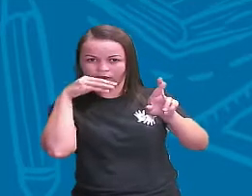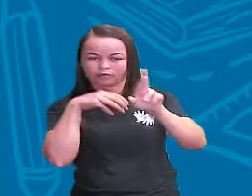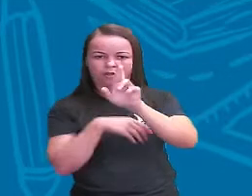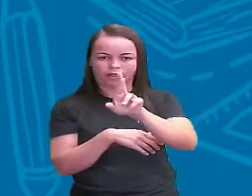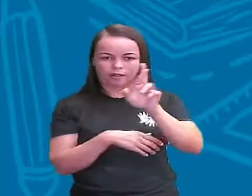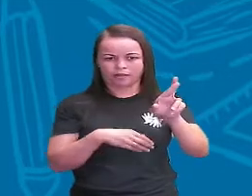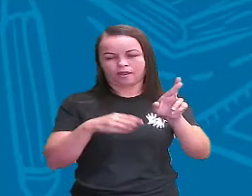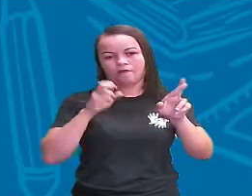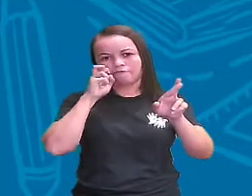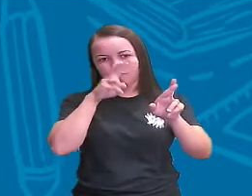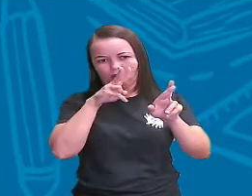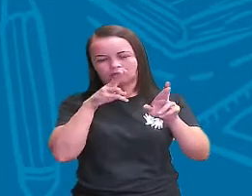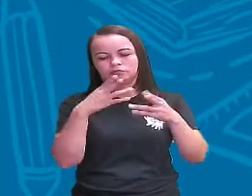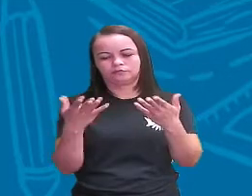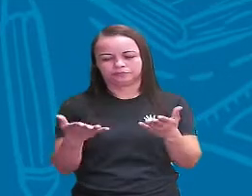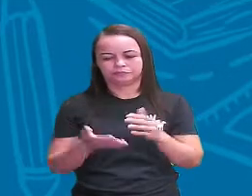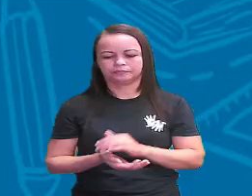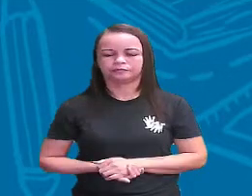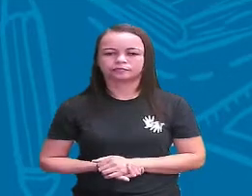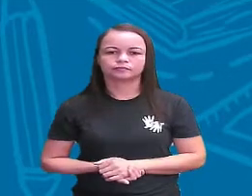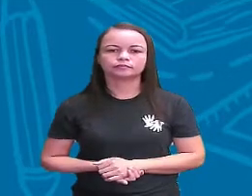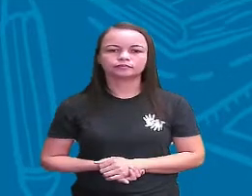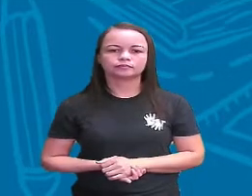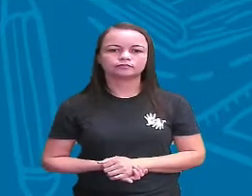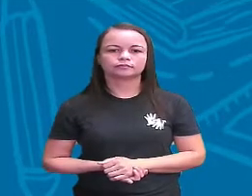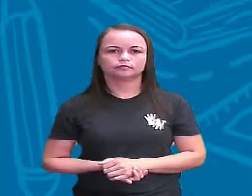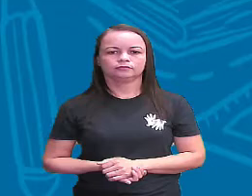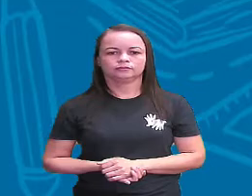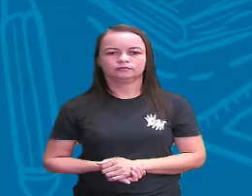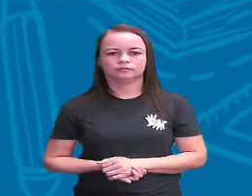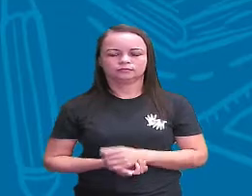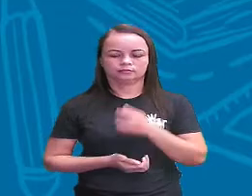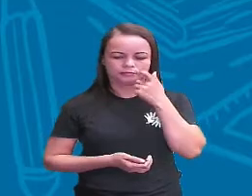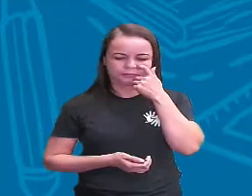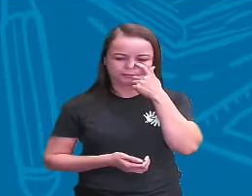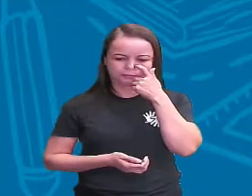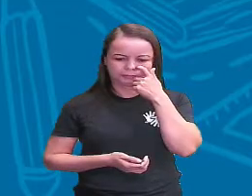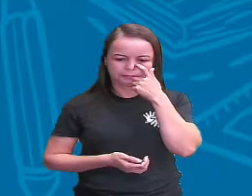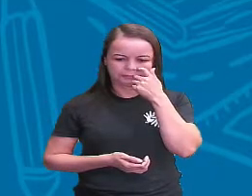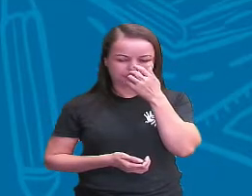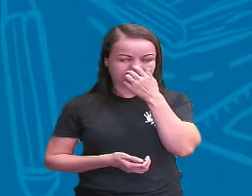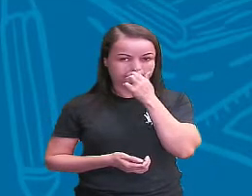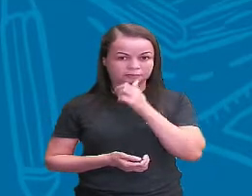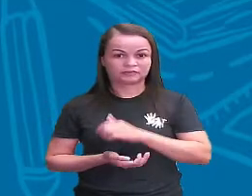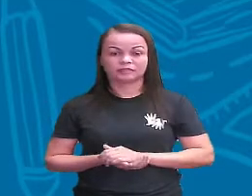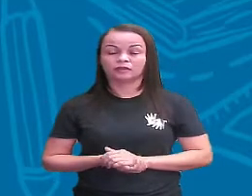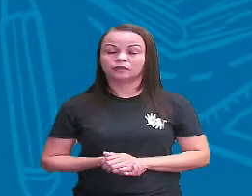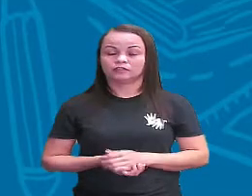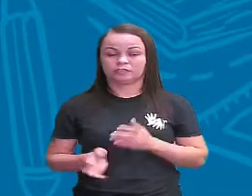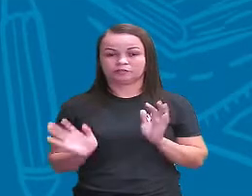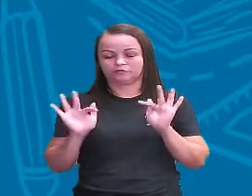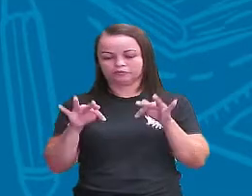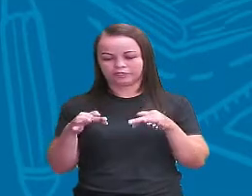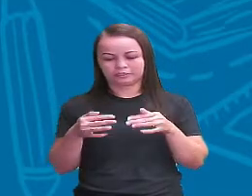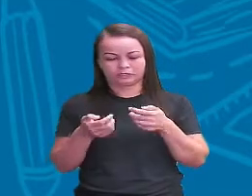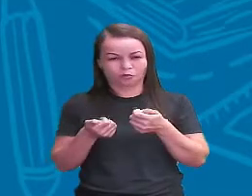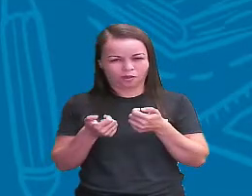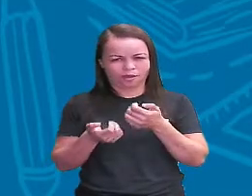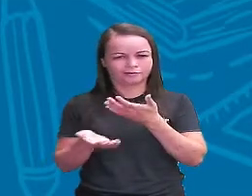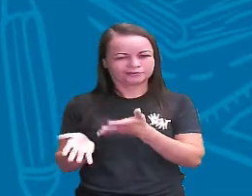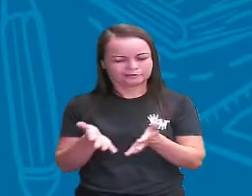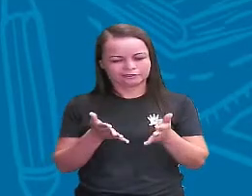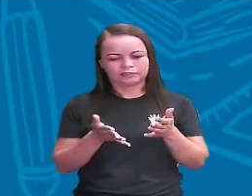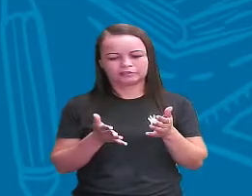ok? Então, vamos seguir aí. Já já a gente está aí finalizando. Agora é o